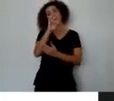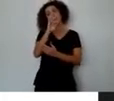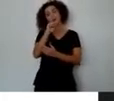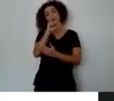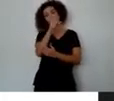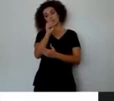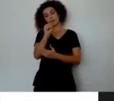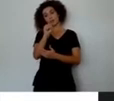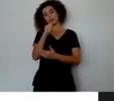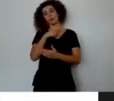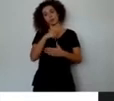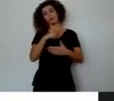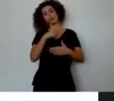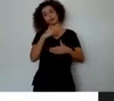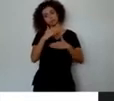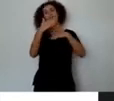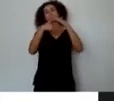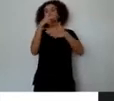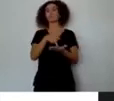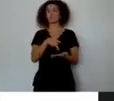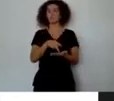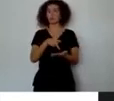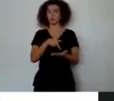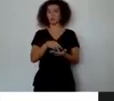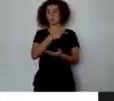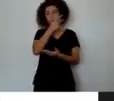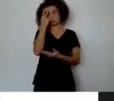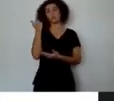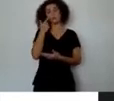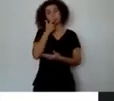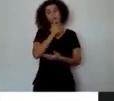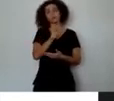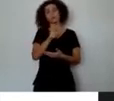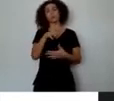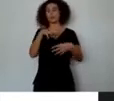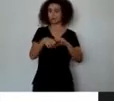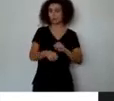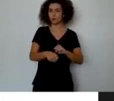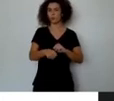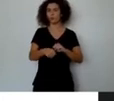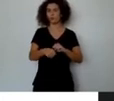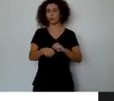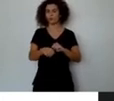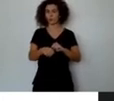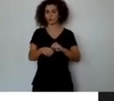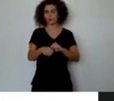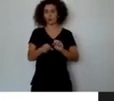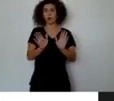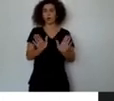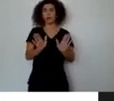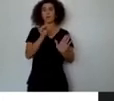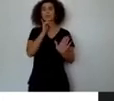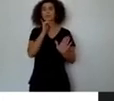houve um progresso muito grande. Muitas pessoas conseguiram alcançar a formação, mas quando a gente